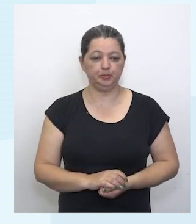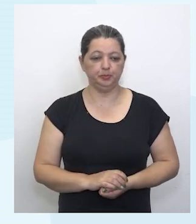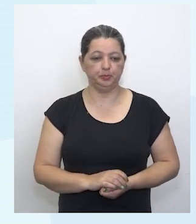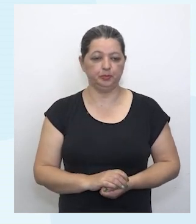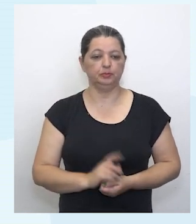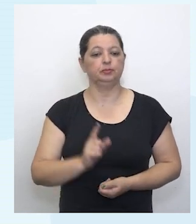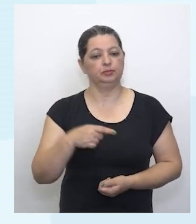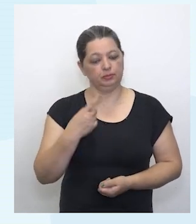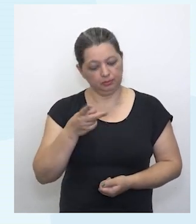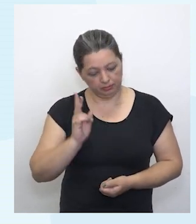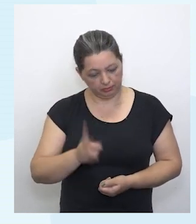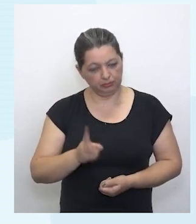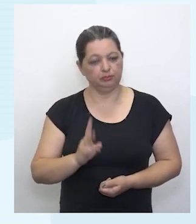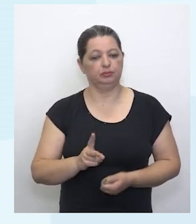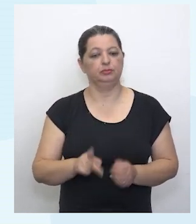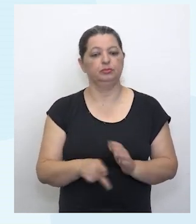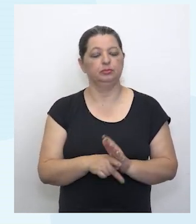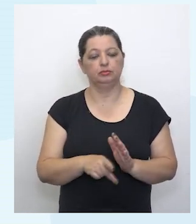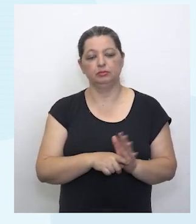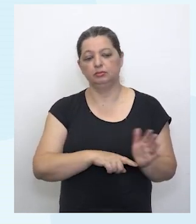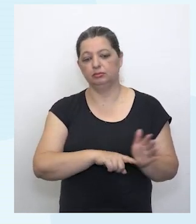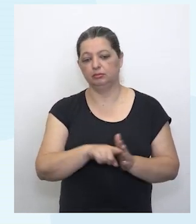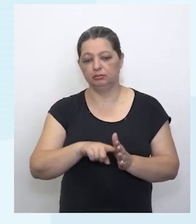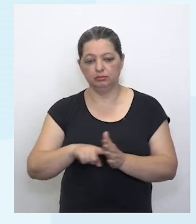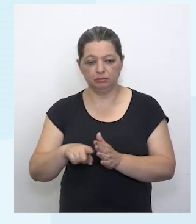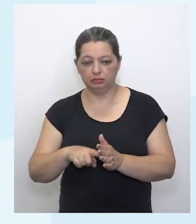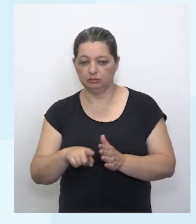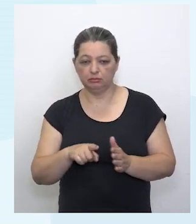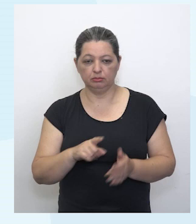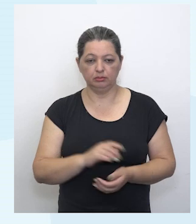Nós continuamos aí com a estimativa.